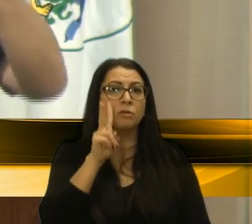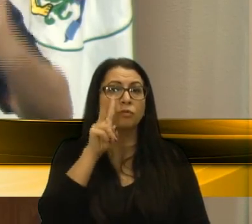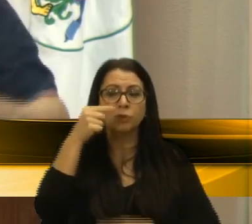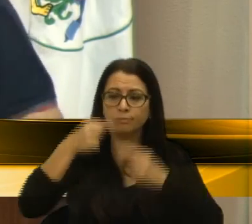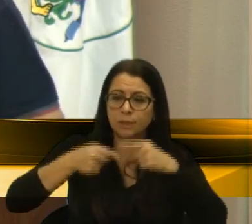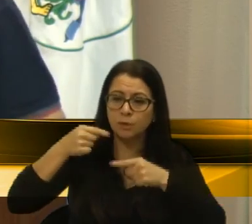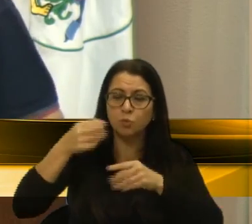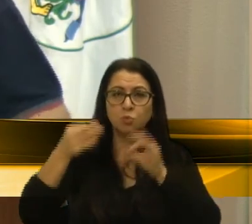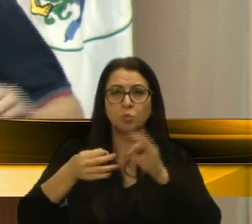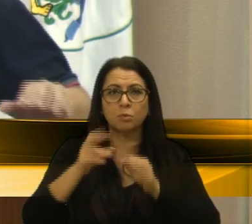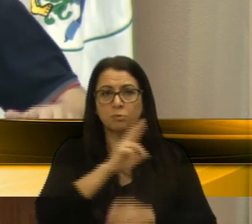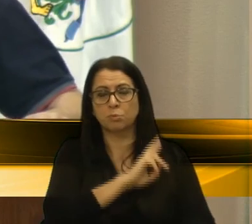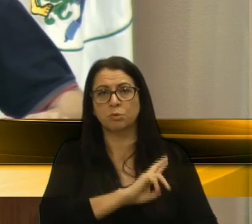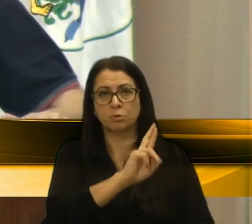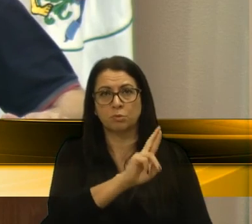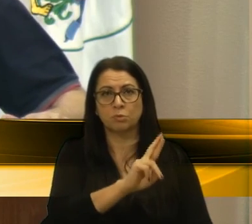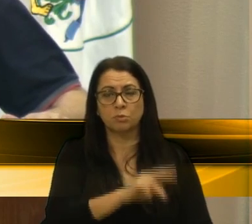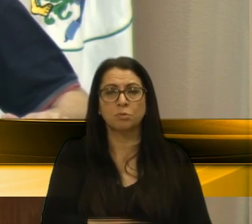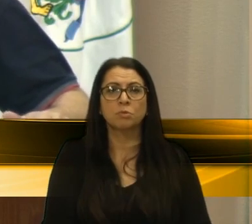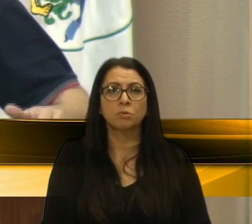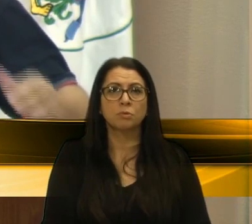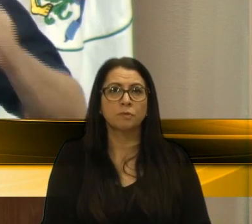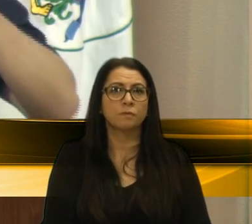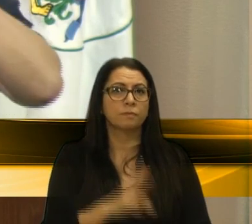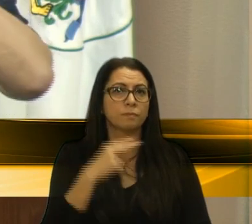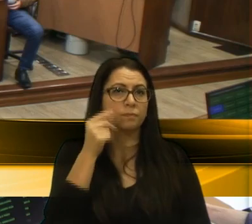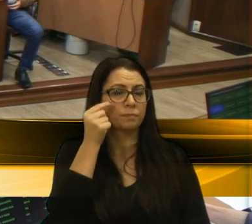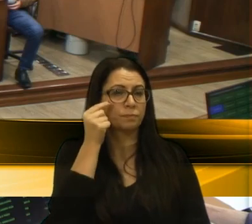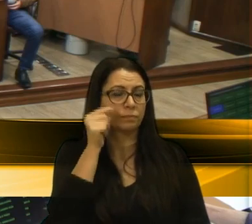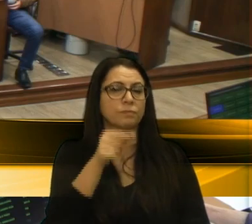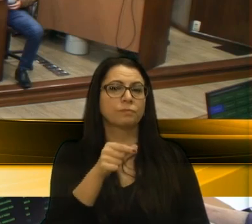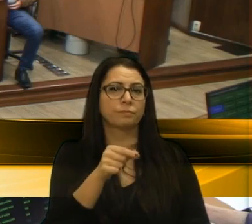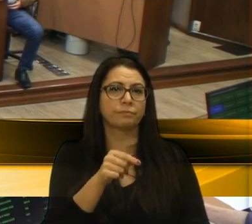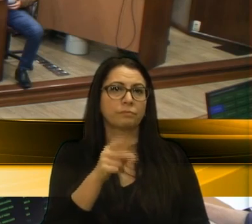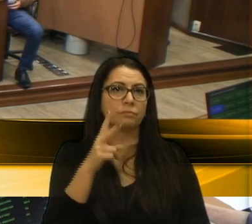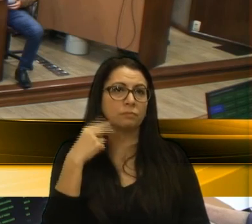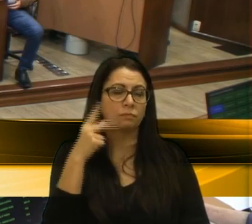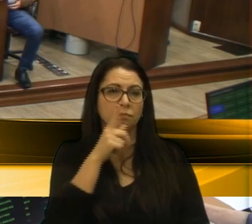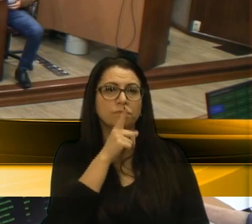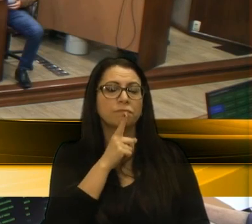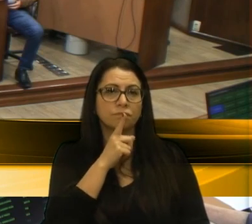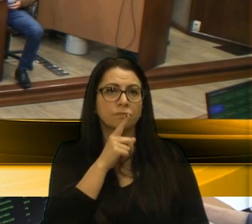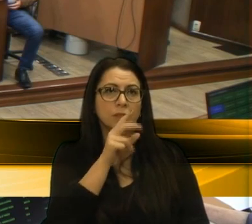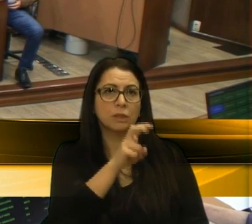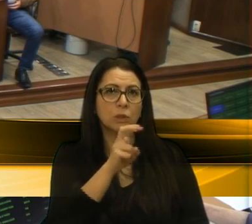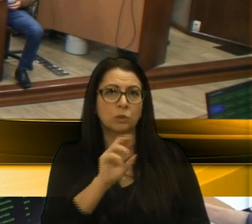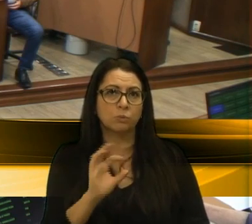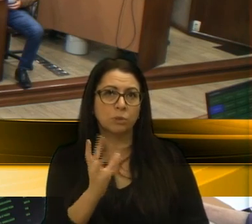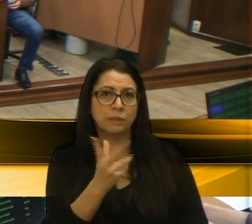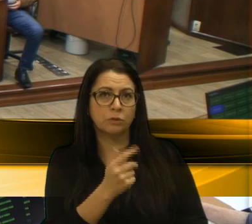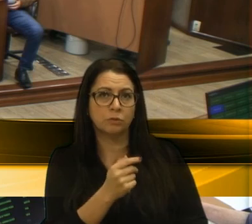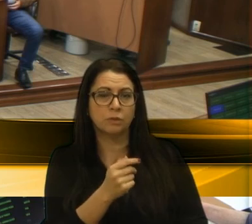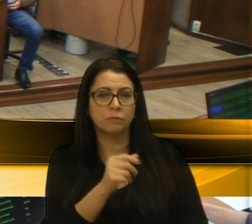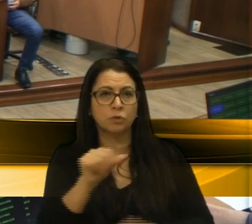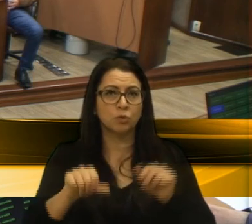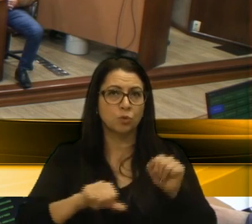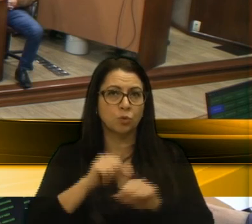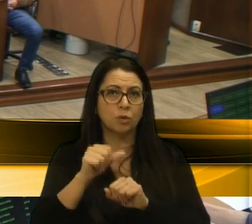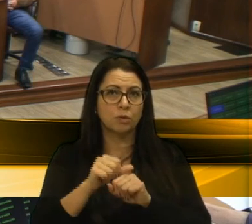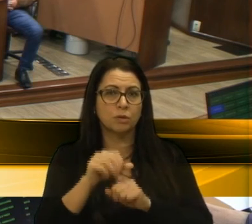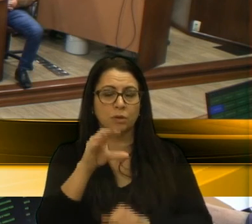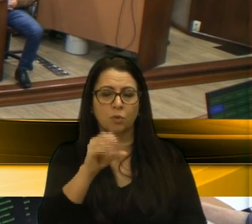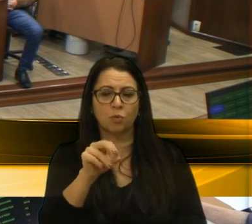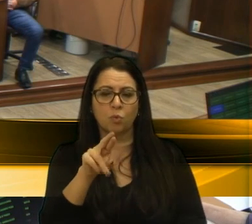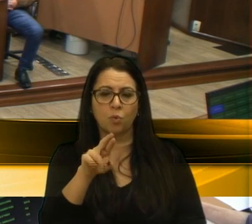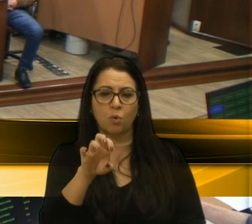e representativa. Seu parte, vereador Pérez. Vereador Meneguzzi, esses 55 milhões, se fossem revertidos para os